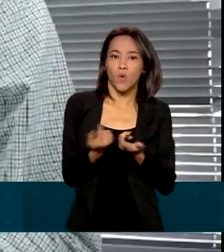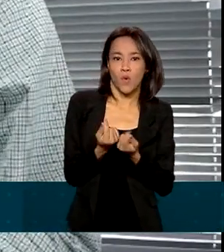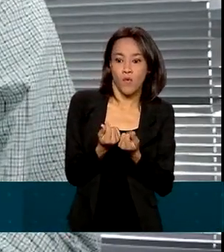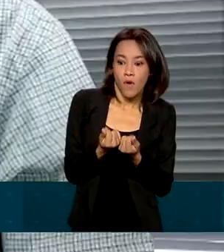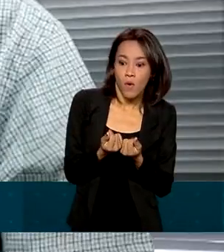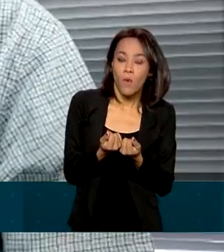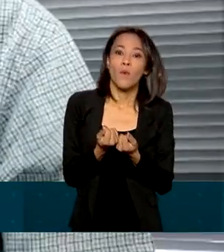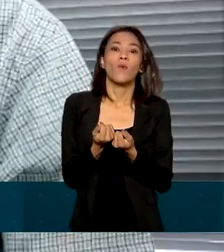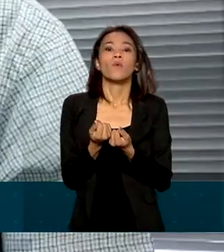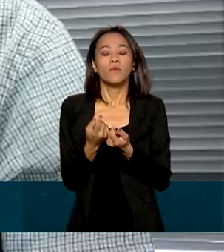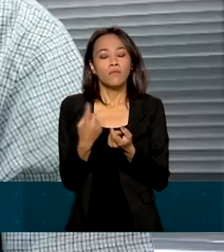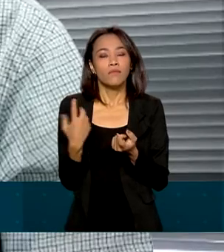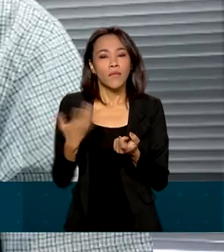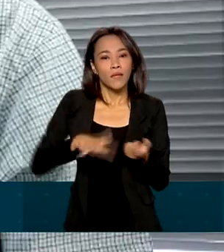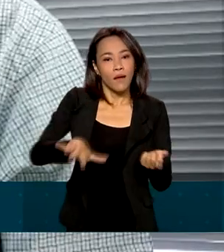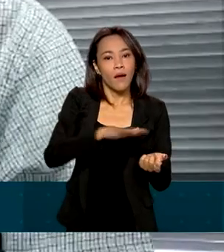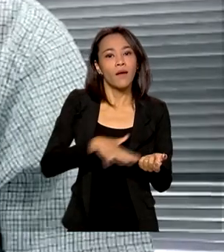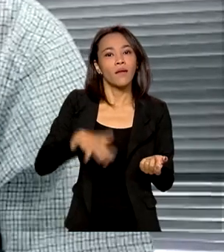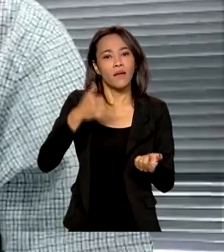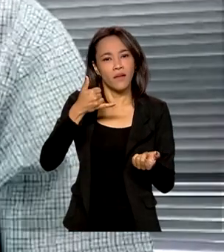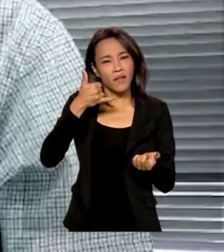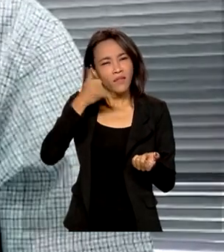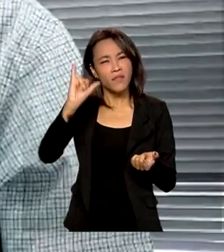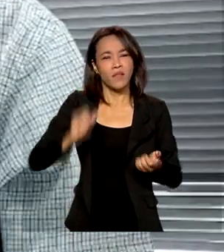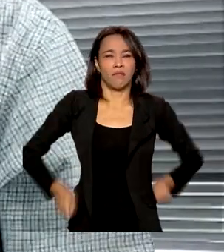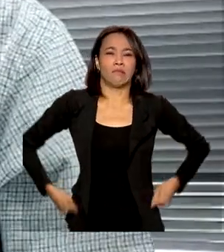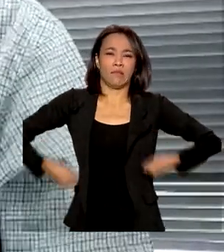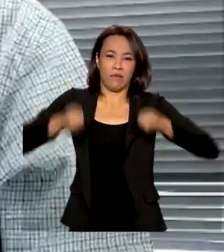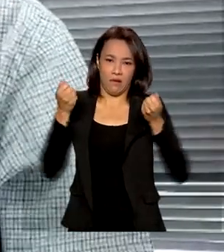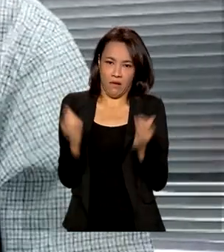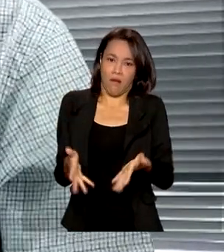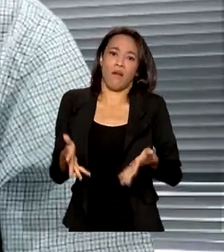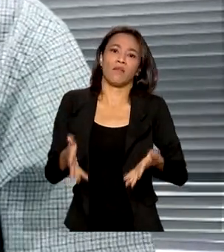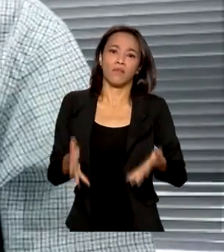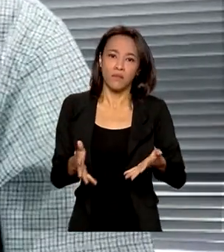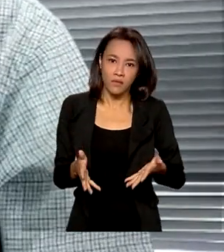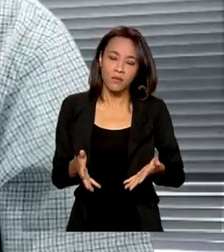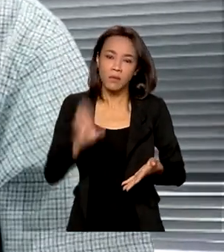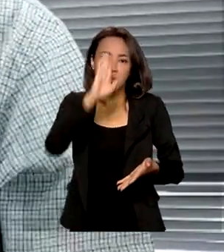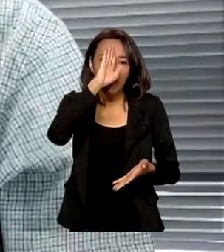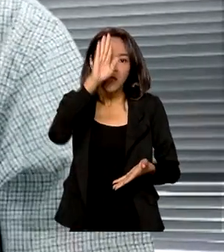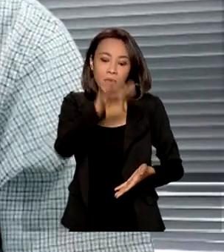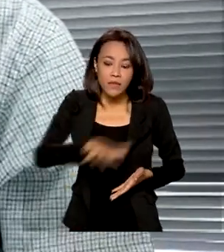custeio da máquina e gera-se um diminuição nos gastos principalmente na área de Tecnologia